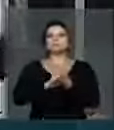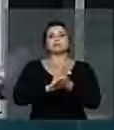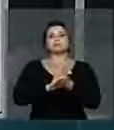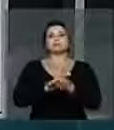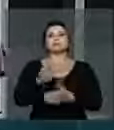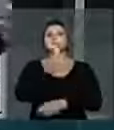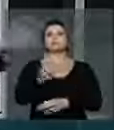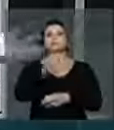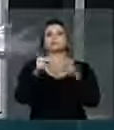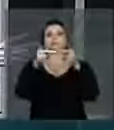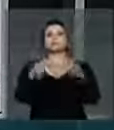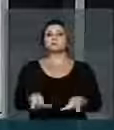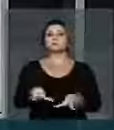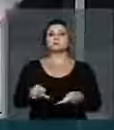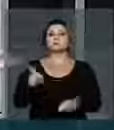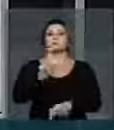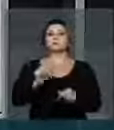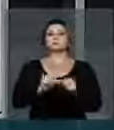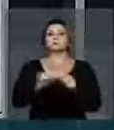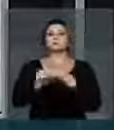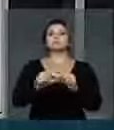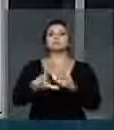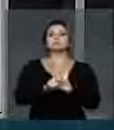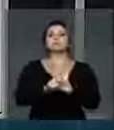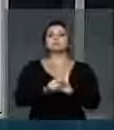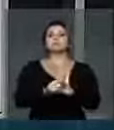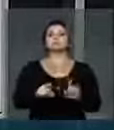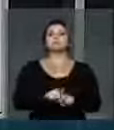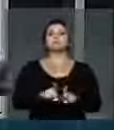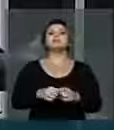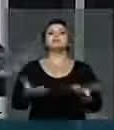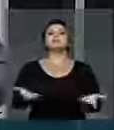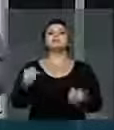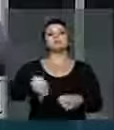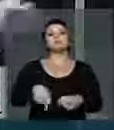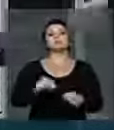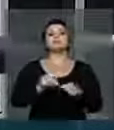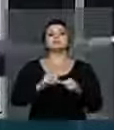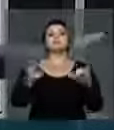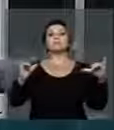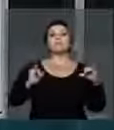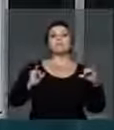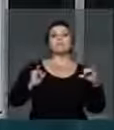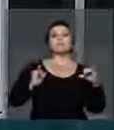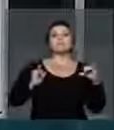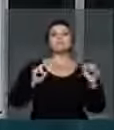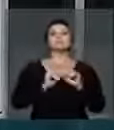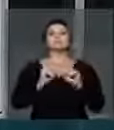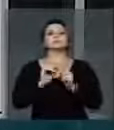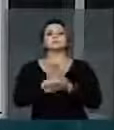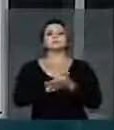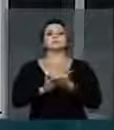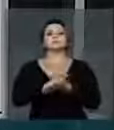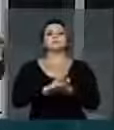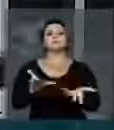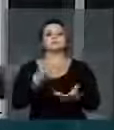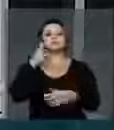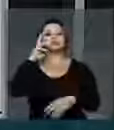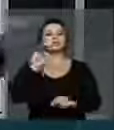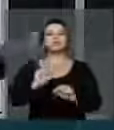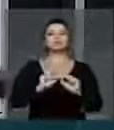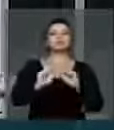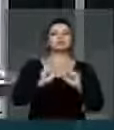projetos de lei são feitos pelo Poder Executivo e nós ficamos simplesmente aqui com aquelas questões